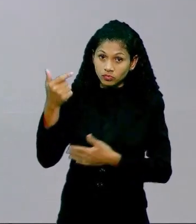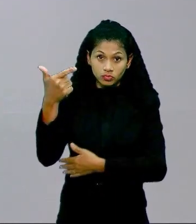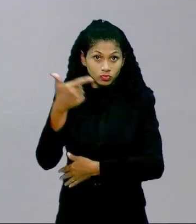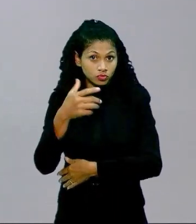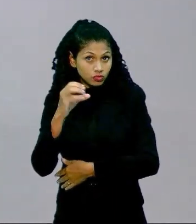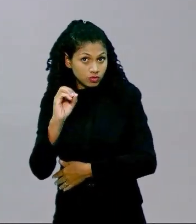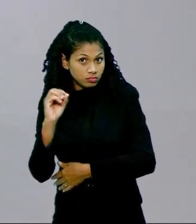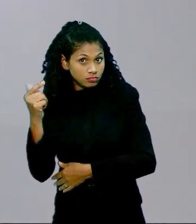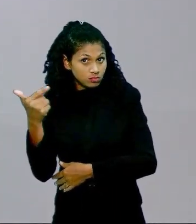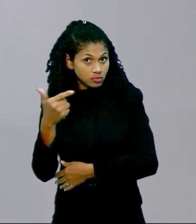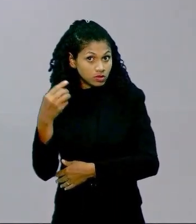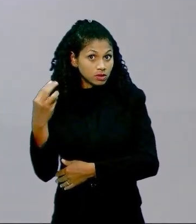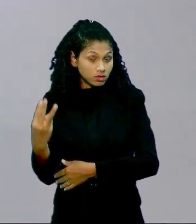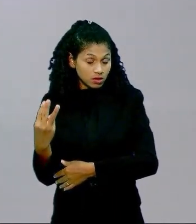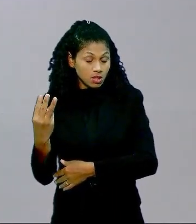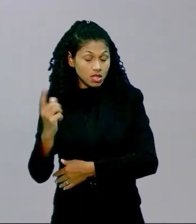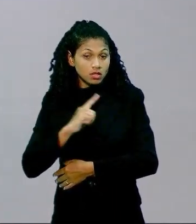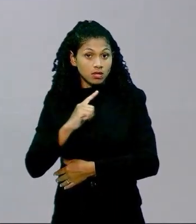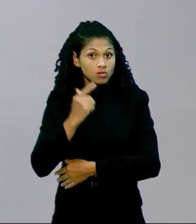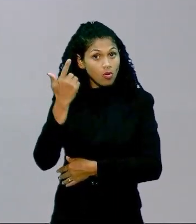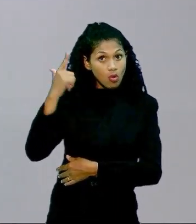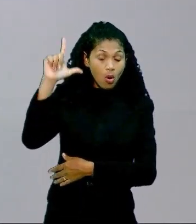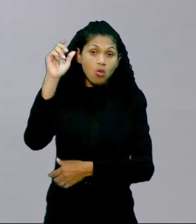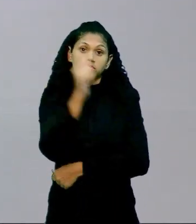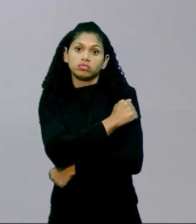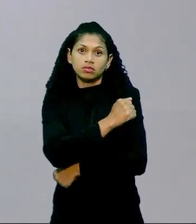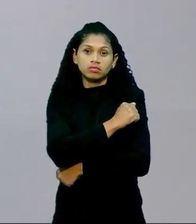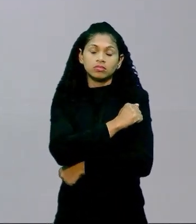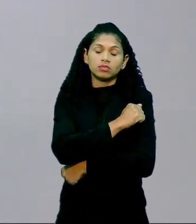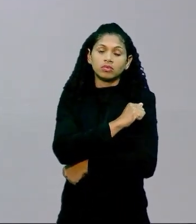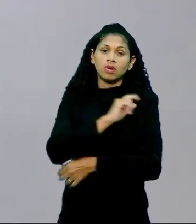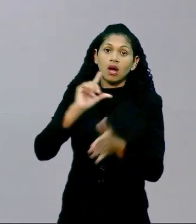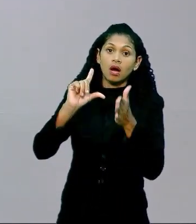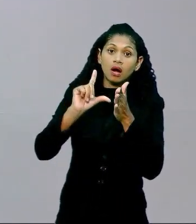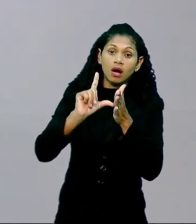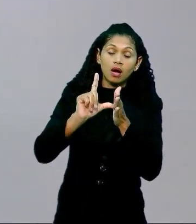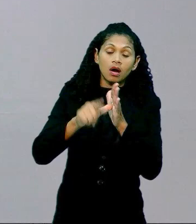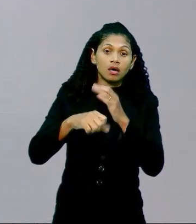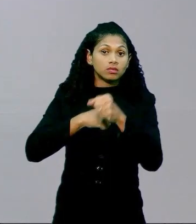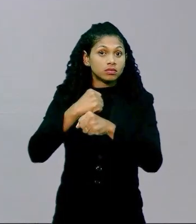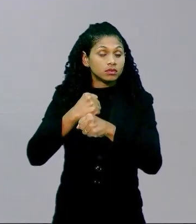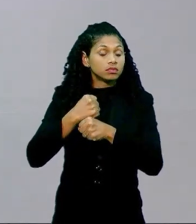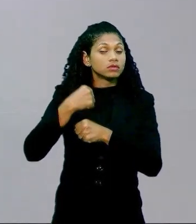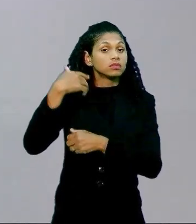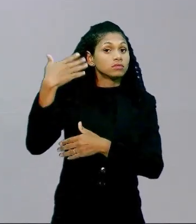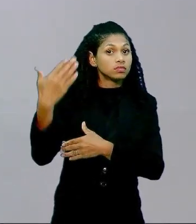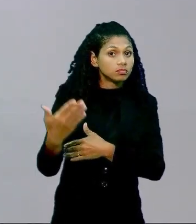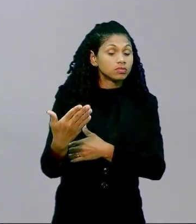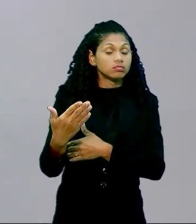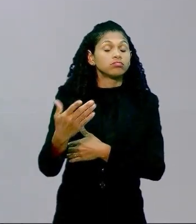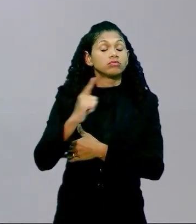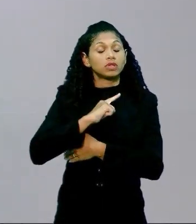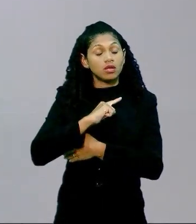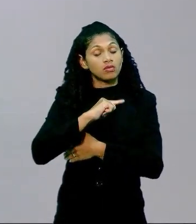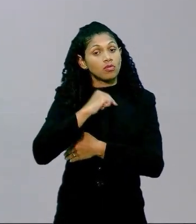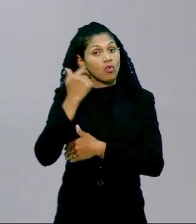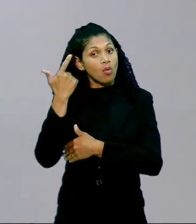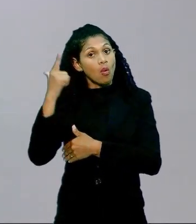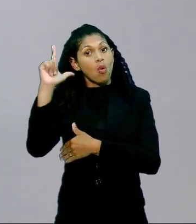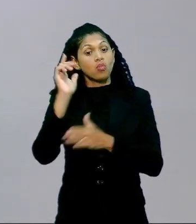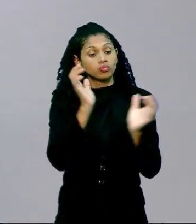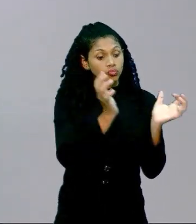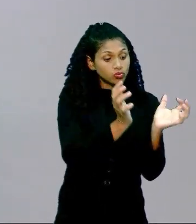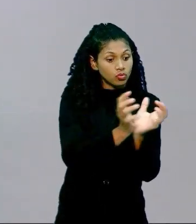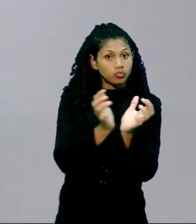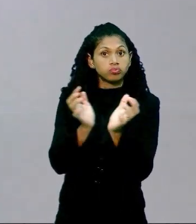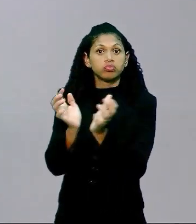outros alunos. Ano que vem, 2024, teremos outro grupo de alunos, ok? O que está